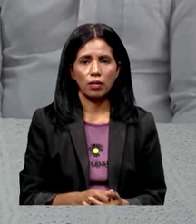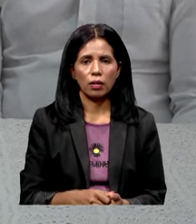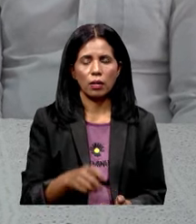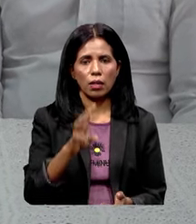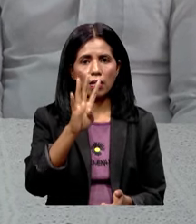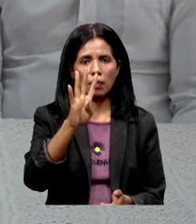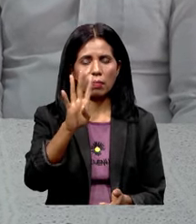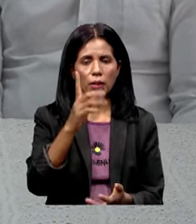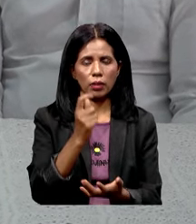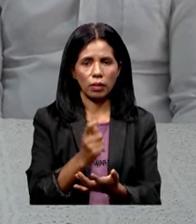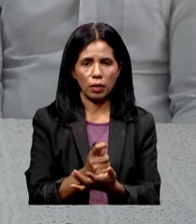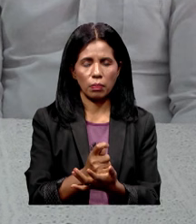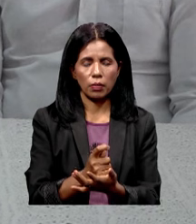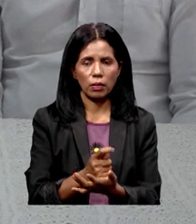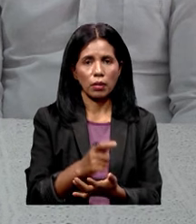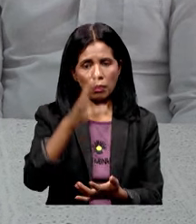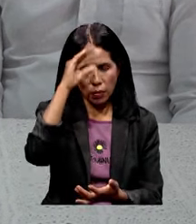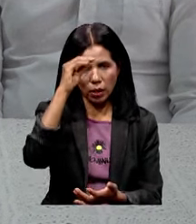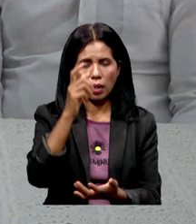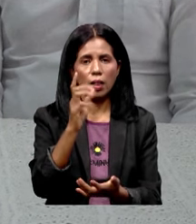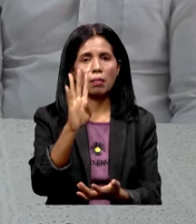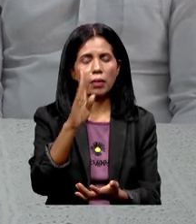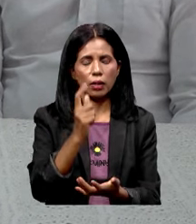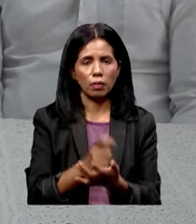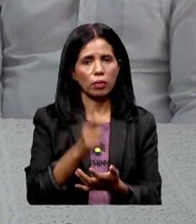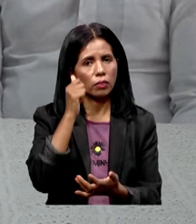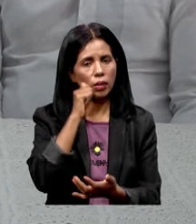4.712 feto 3.569.